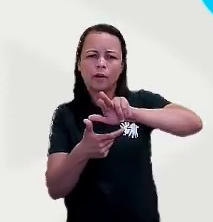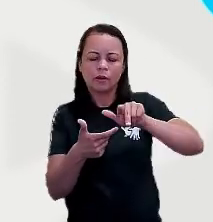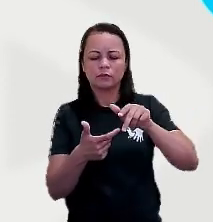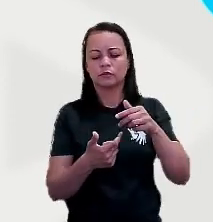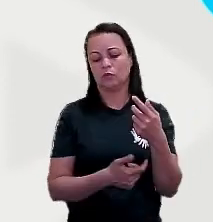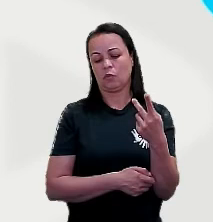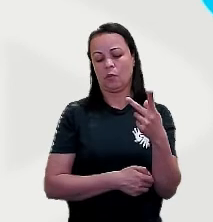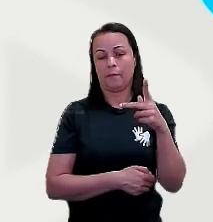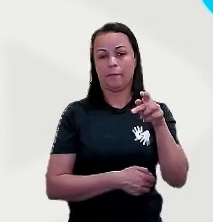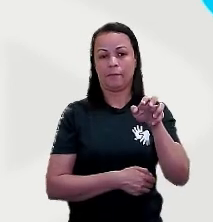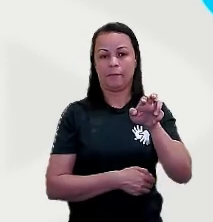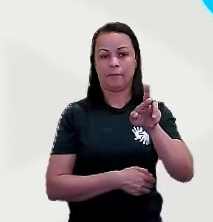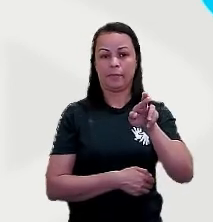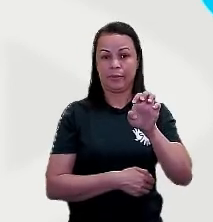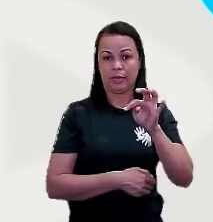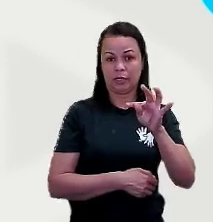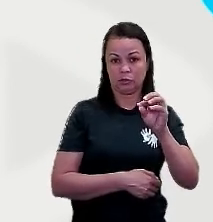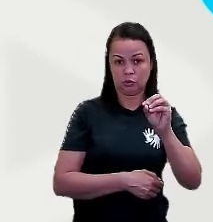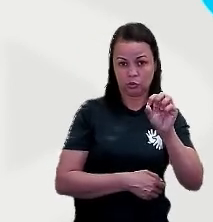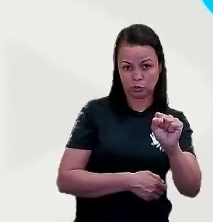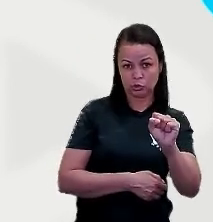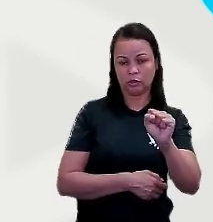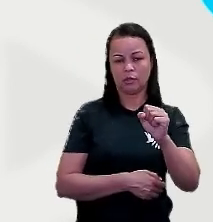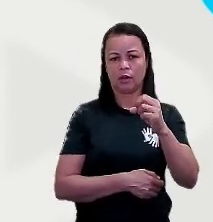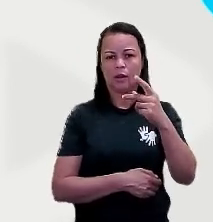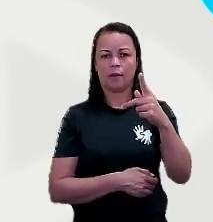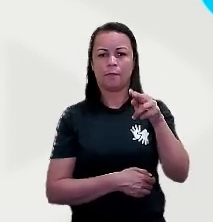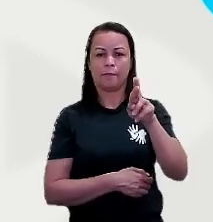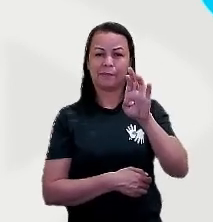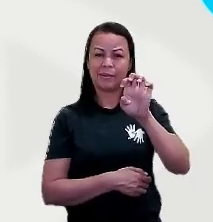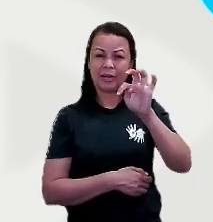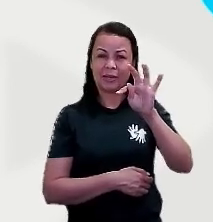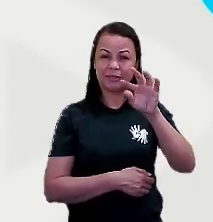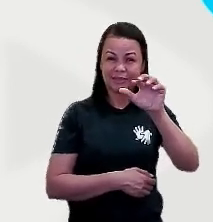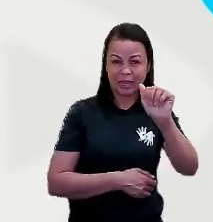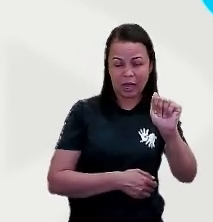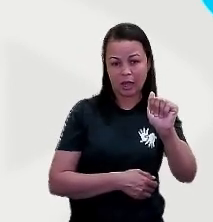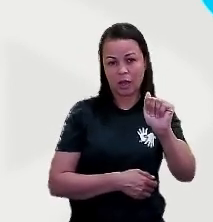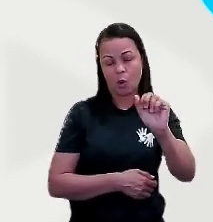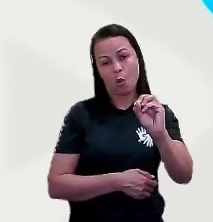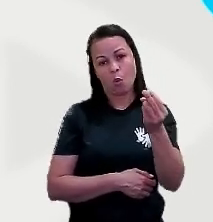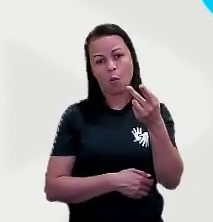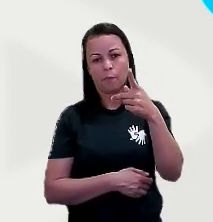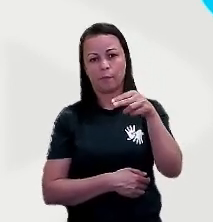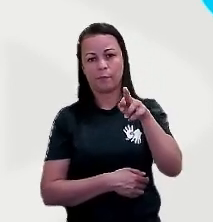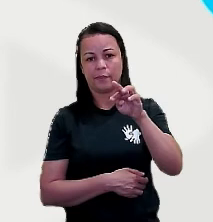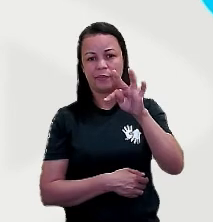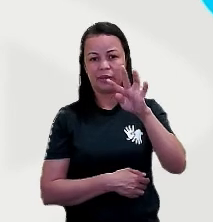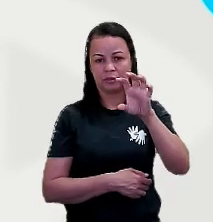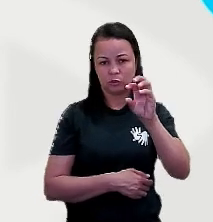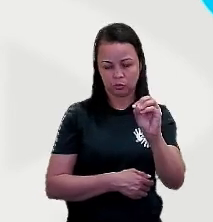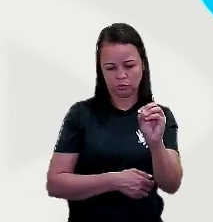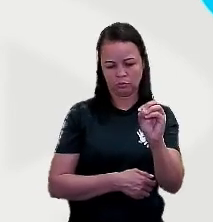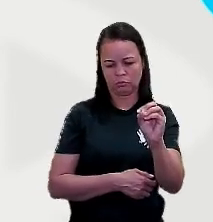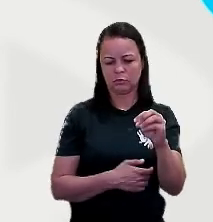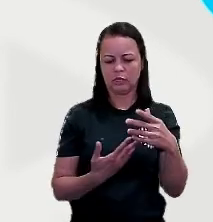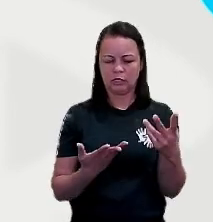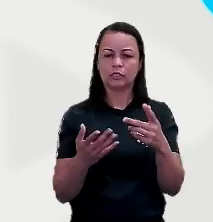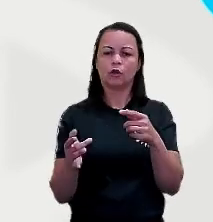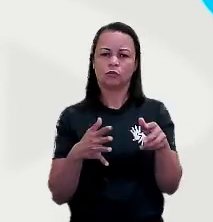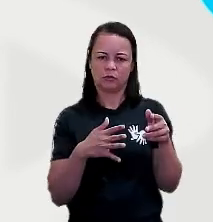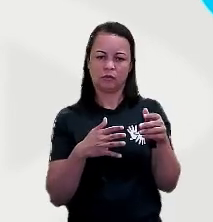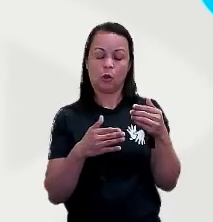ó, ele tá vindo depois, né, do substantivo. Então, ele vai concordar com o mais próximo.